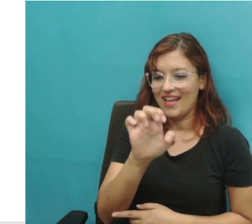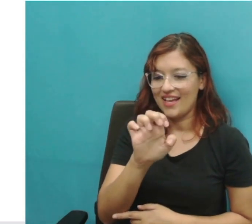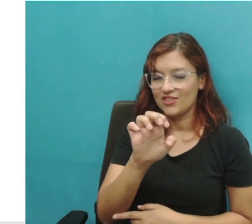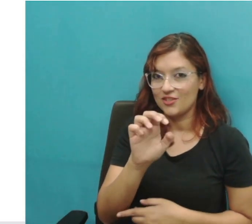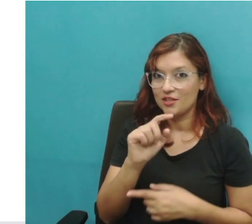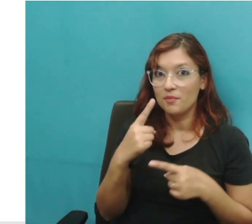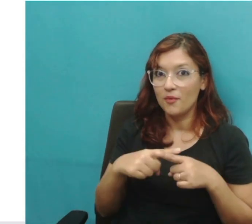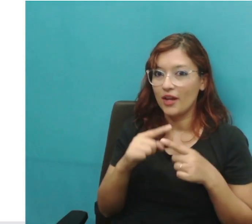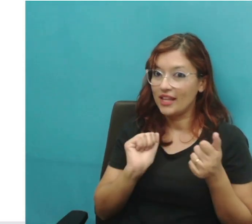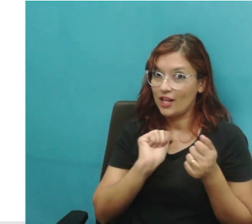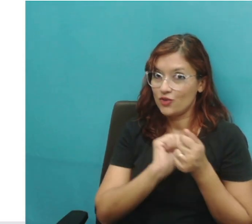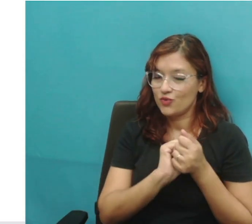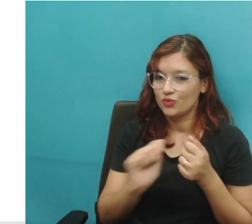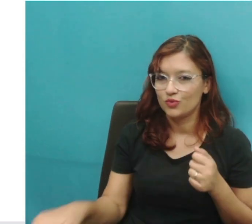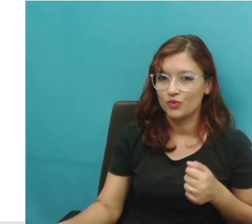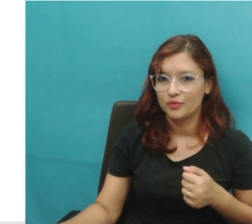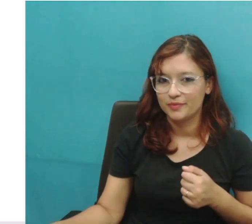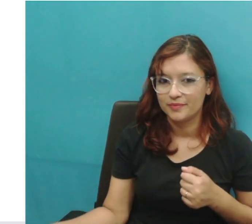aquele,